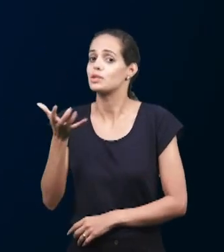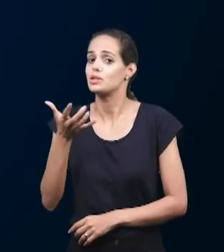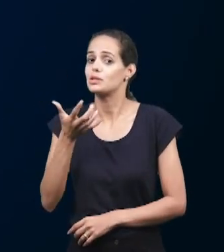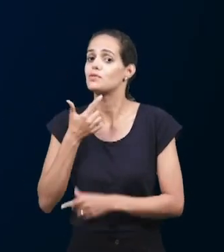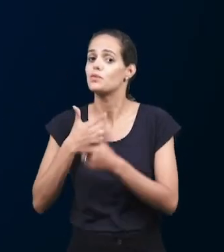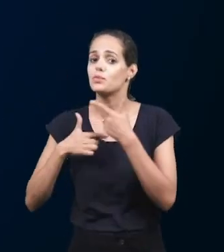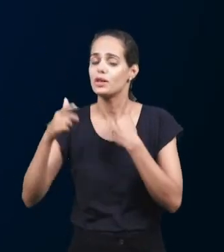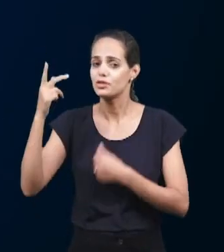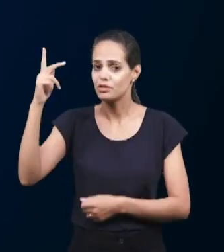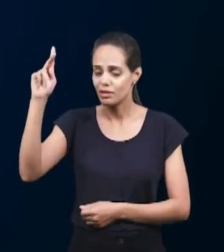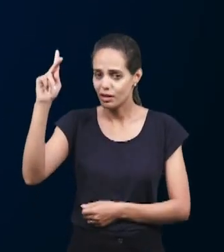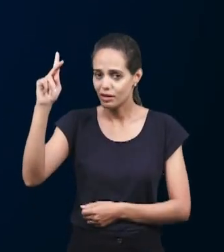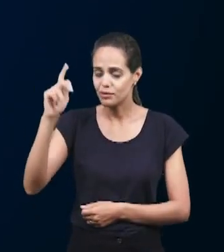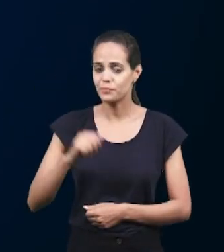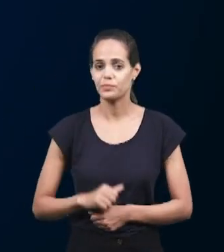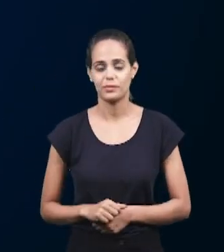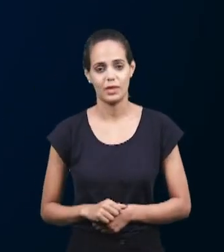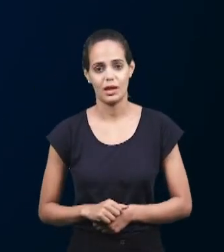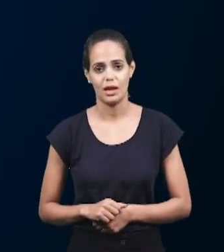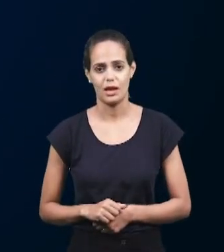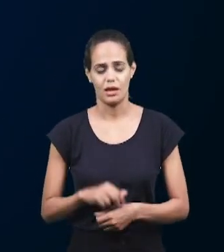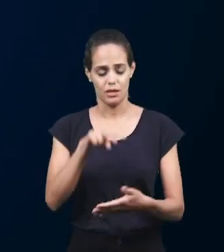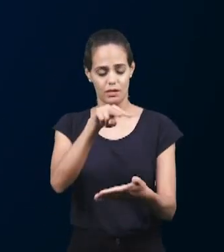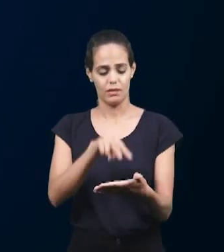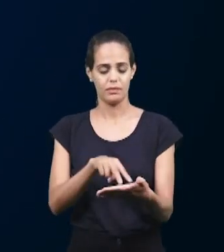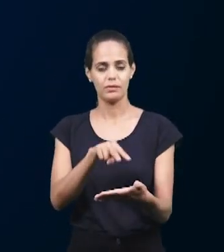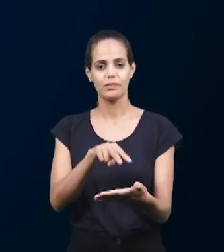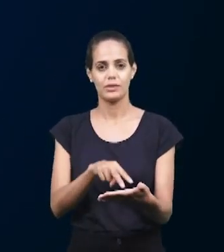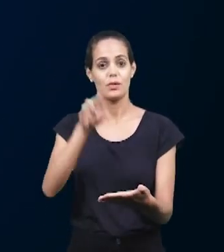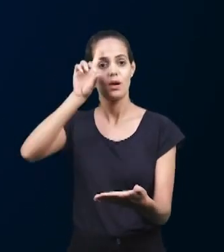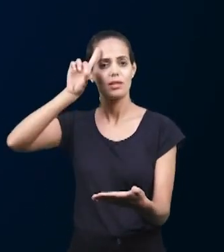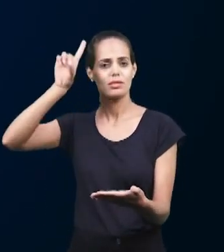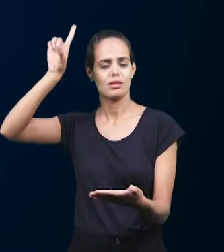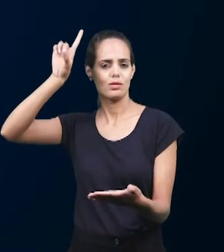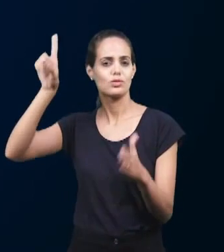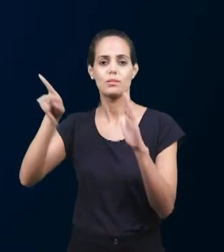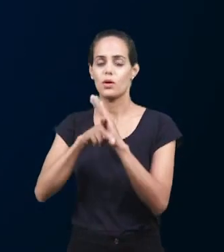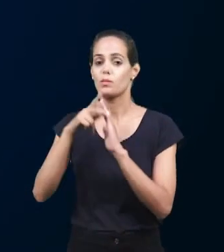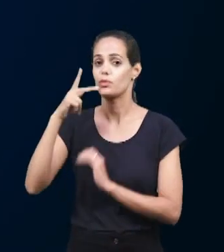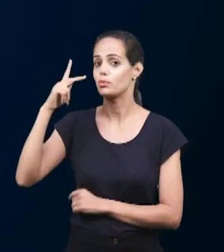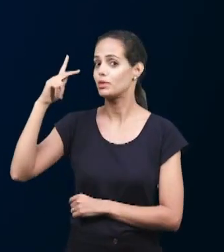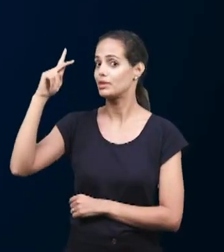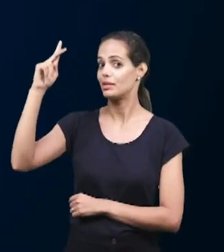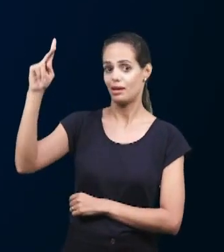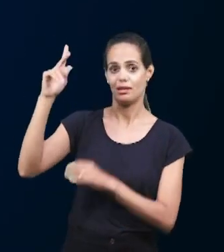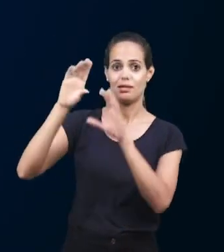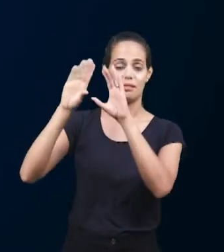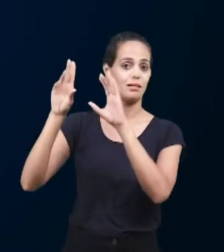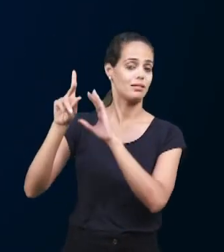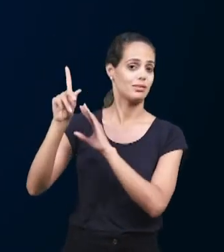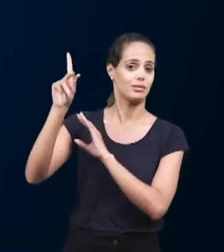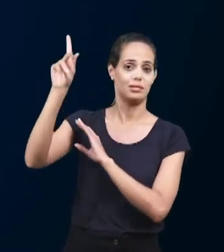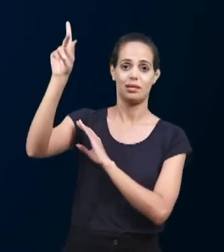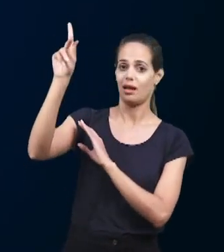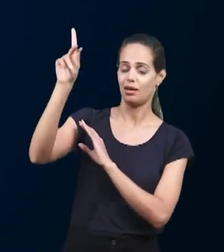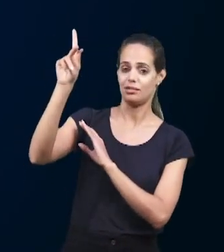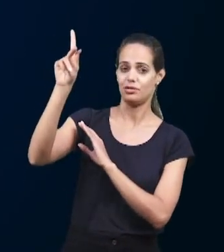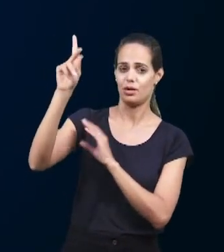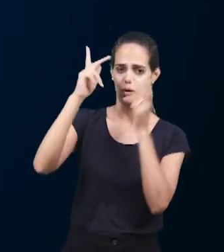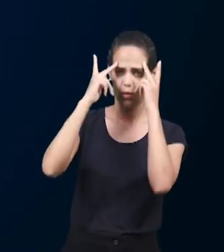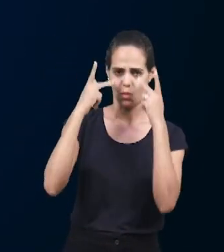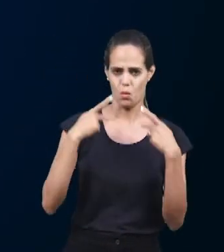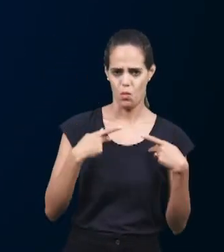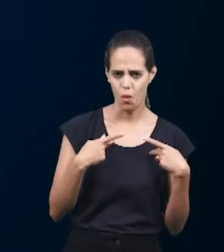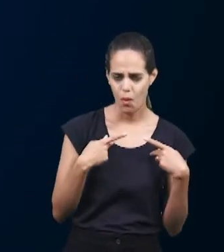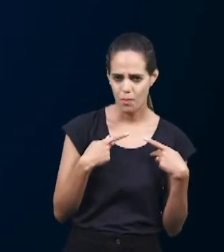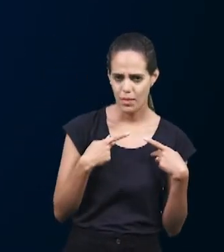podemos perceber que a eleição é uma escolha puramente divina. Só cabe a Deus Pai eleger-nos para a salvação. O homem não tem